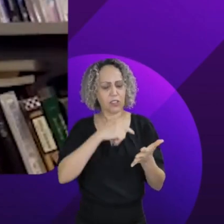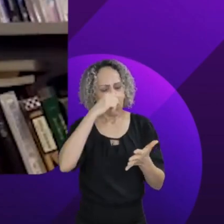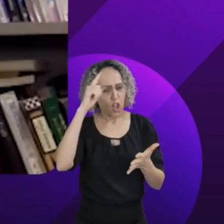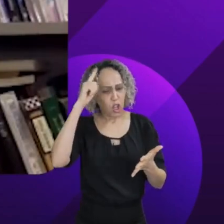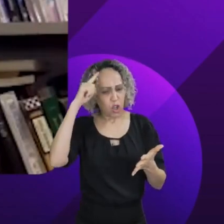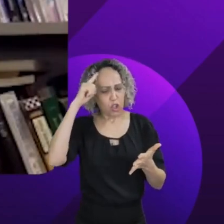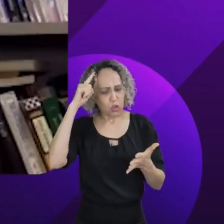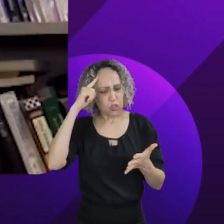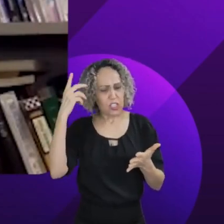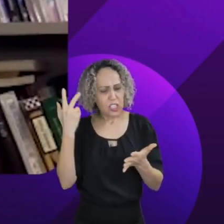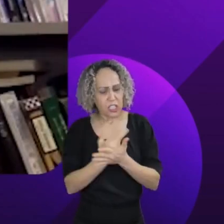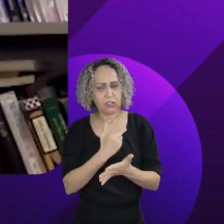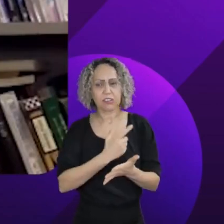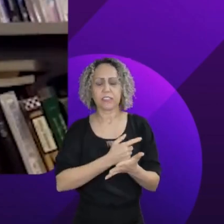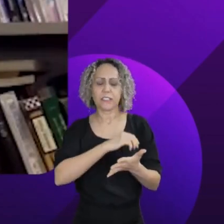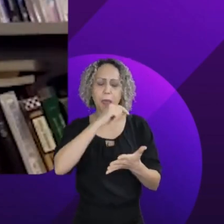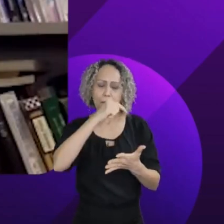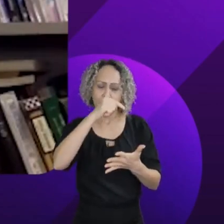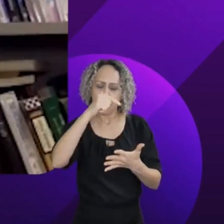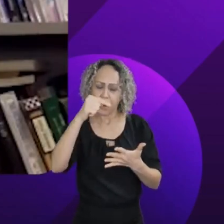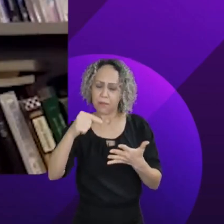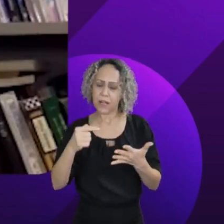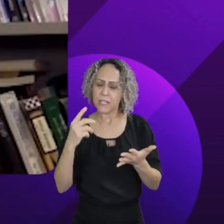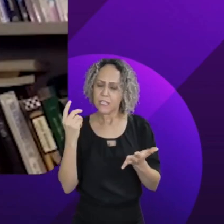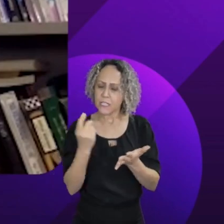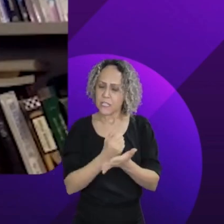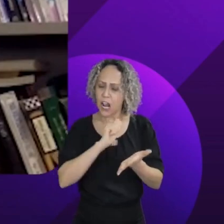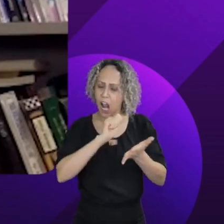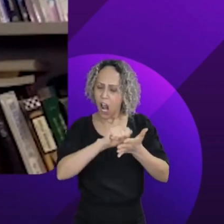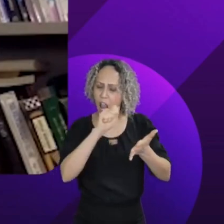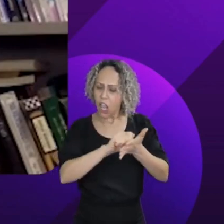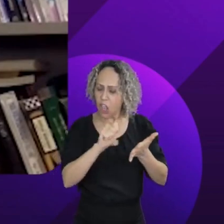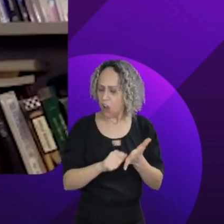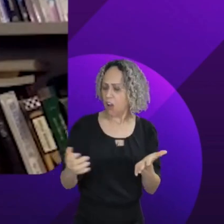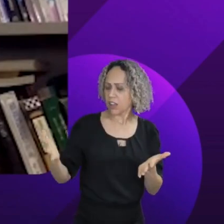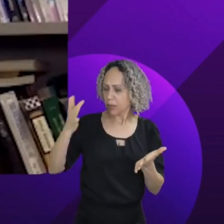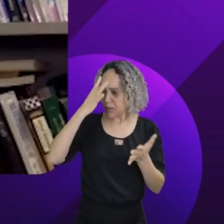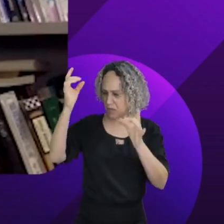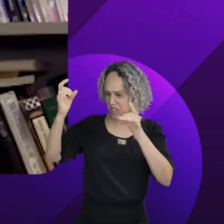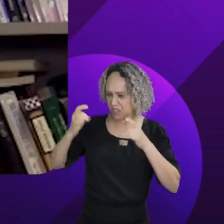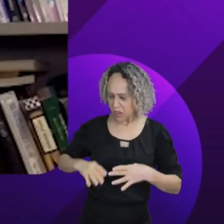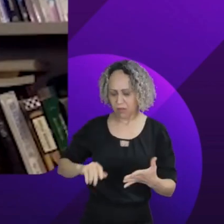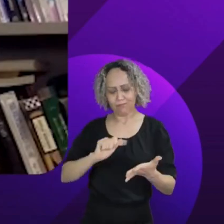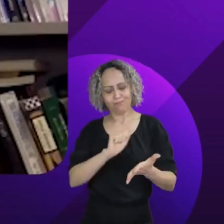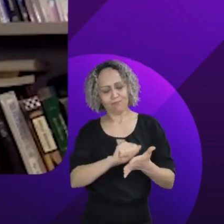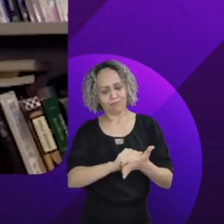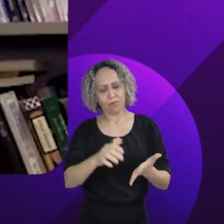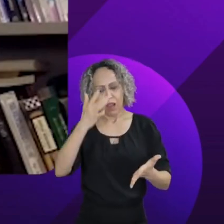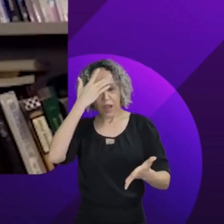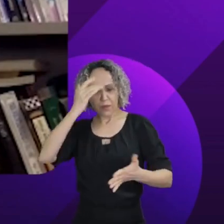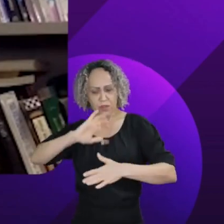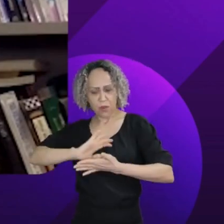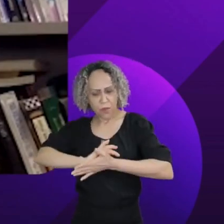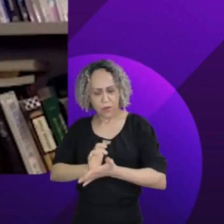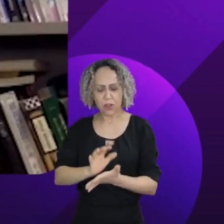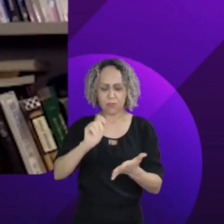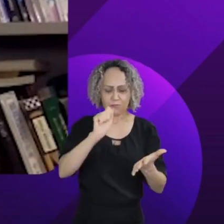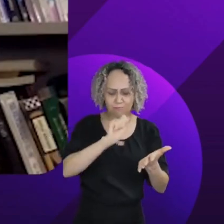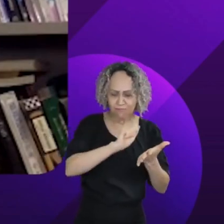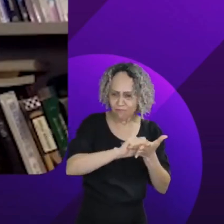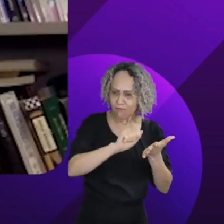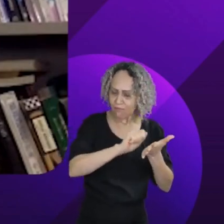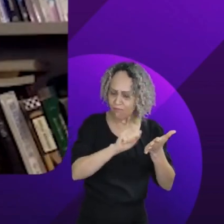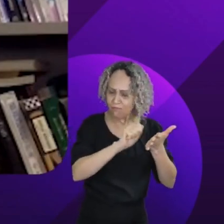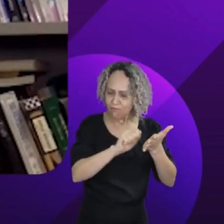enquanto você faz as anotações, as narrativas, as suposições, né? Enquanto você vai fazendo tudo